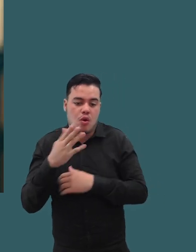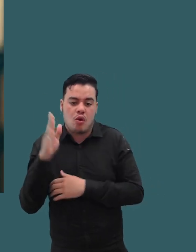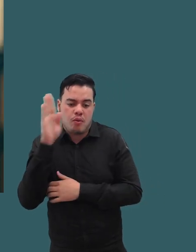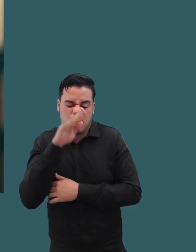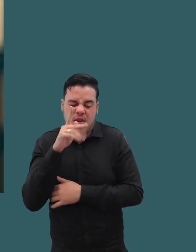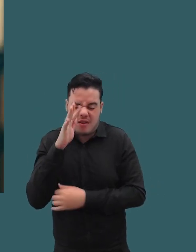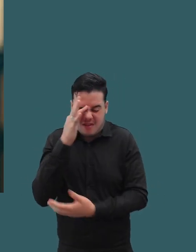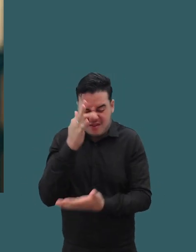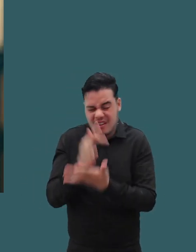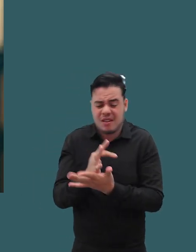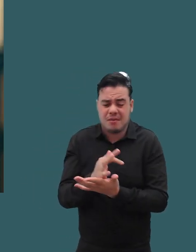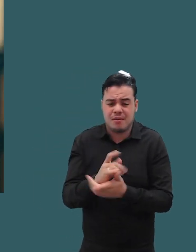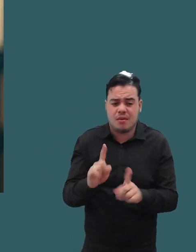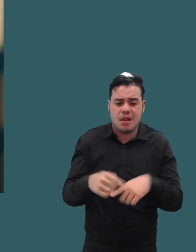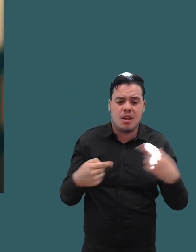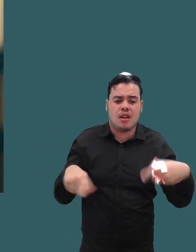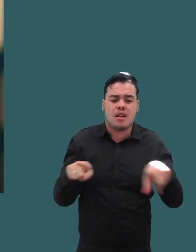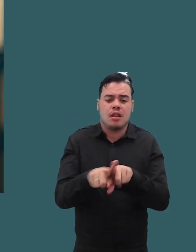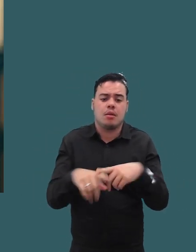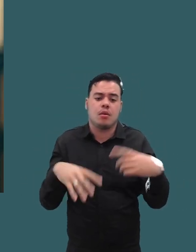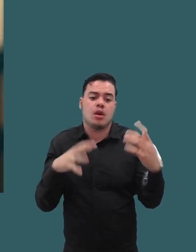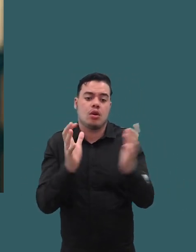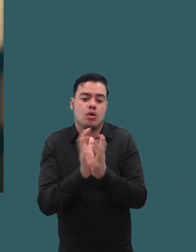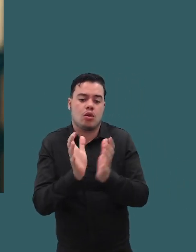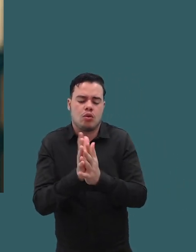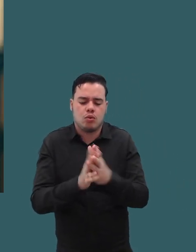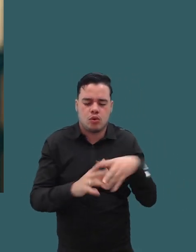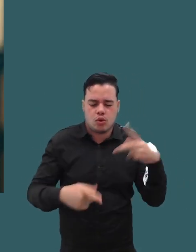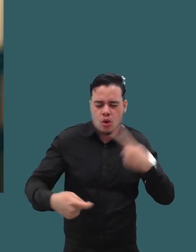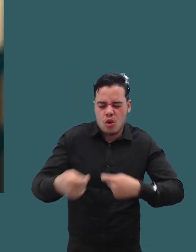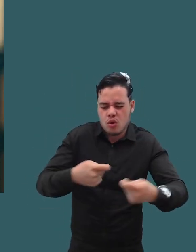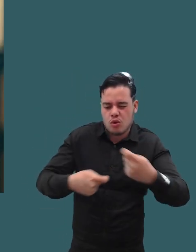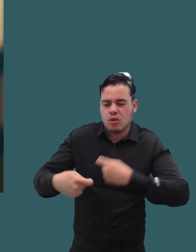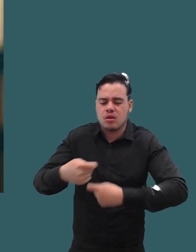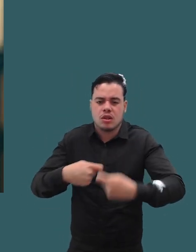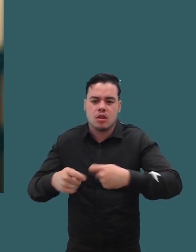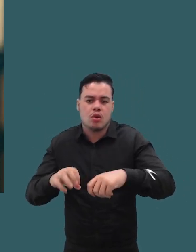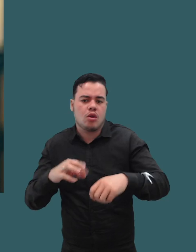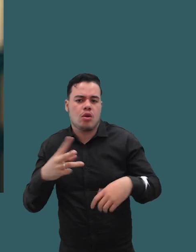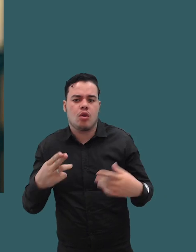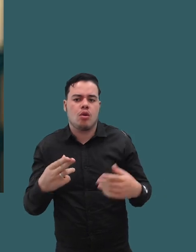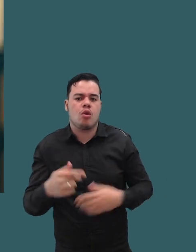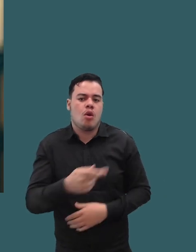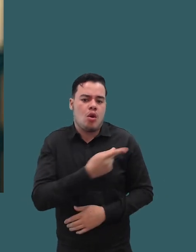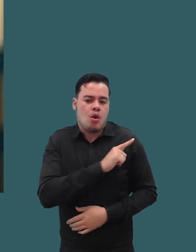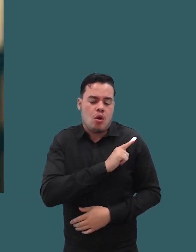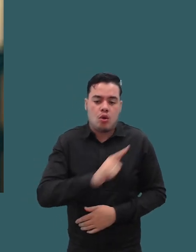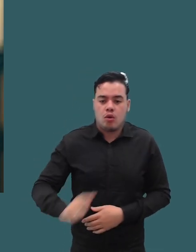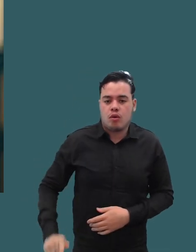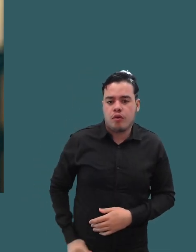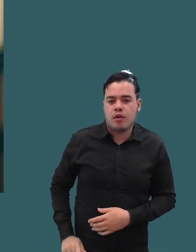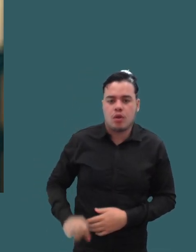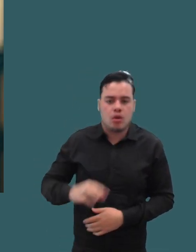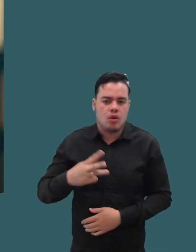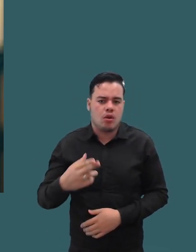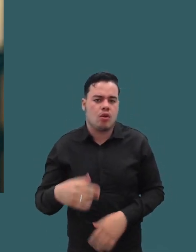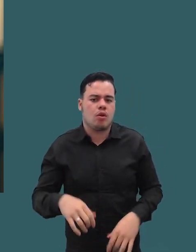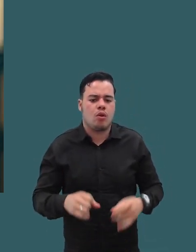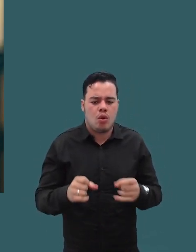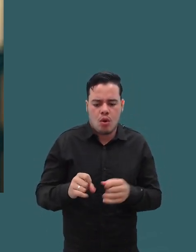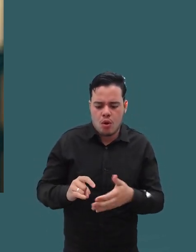mas também grupos organizados, governos, parlamentares, autoridades e empresas a serviço de